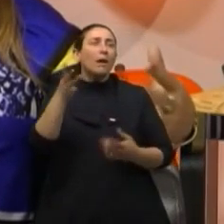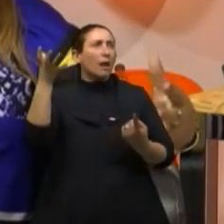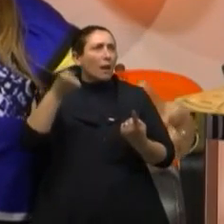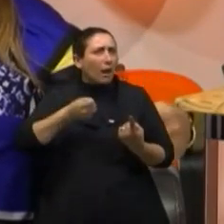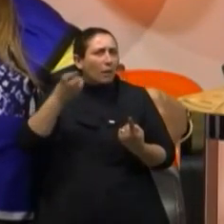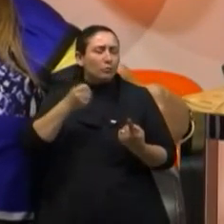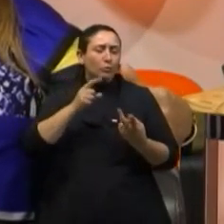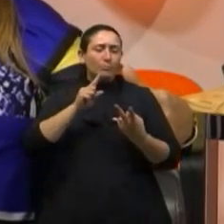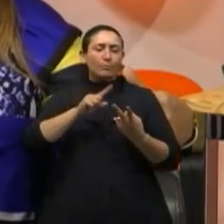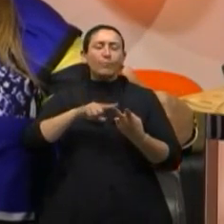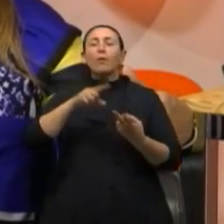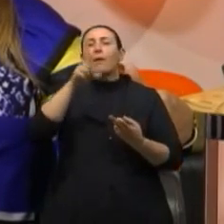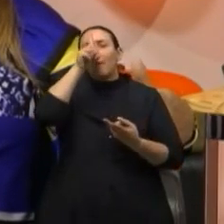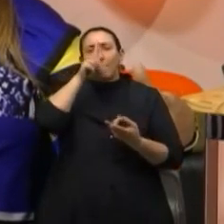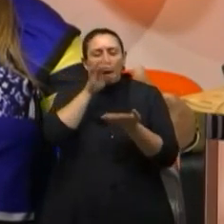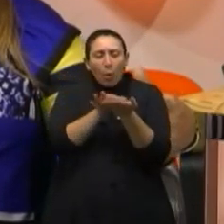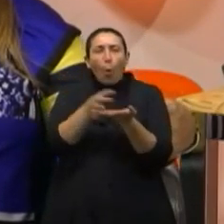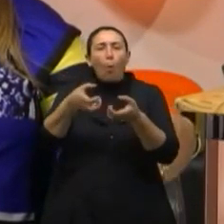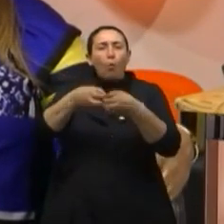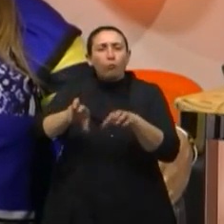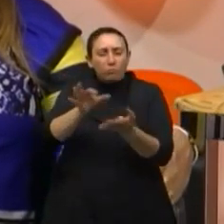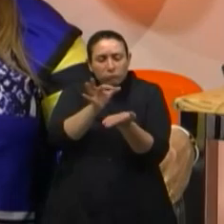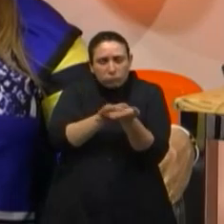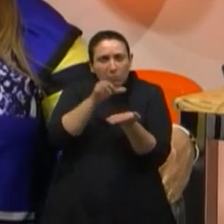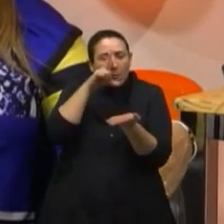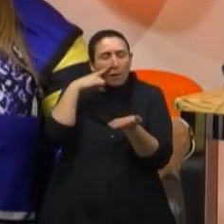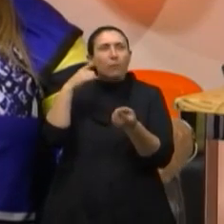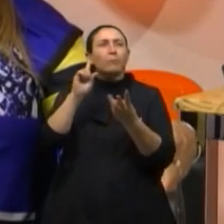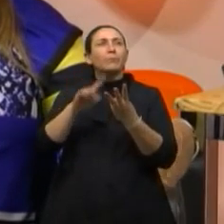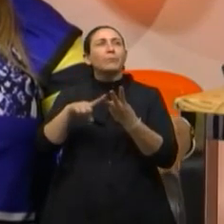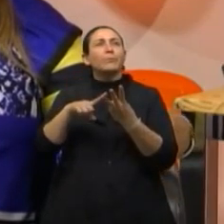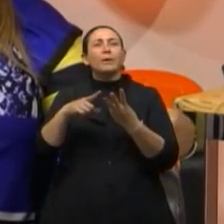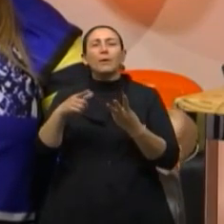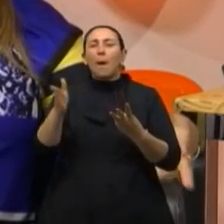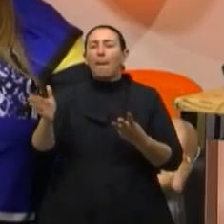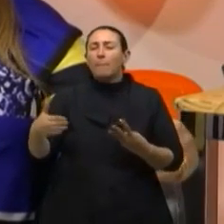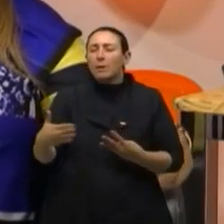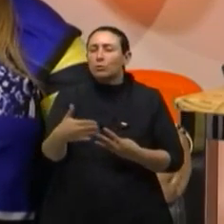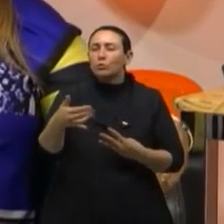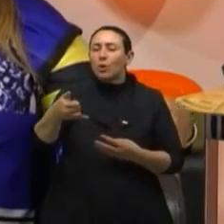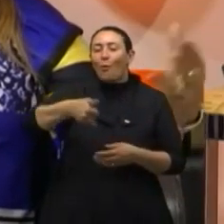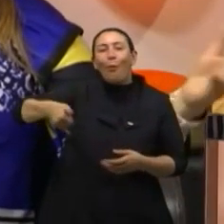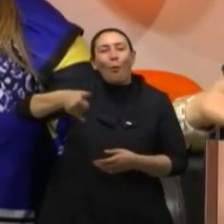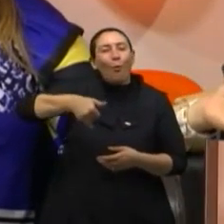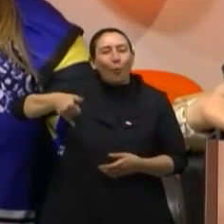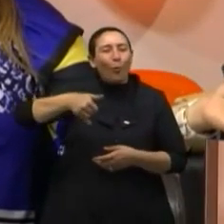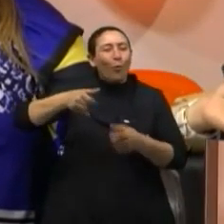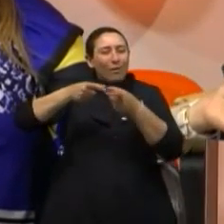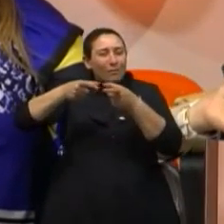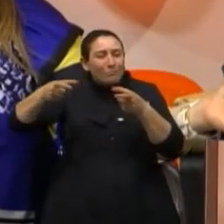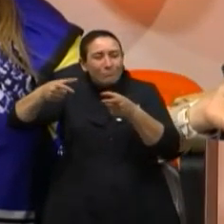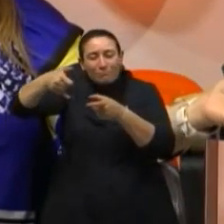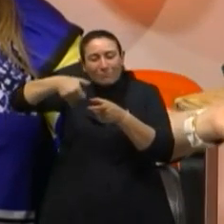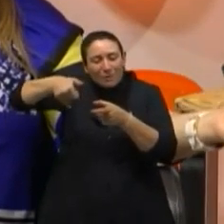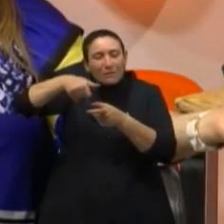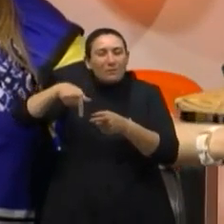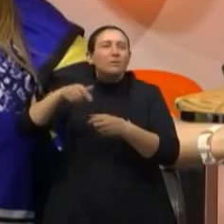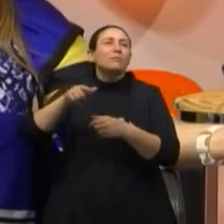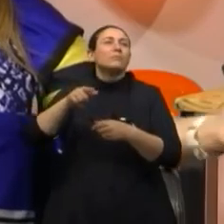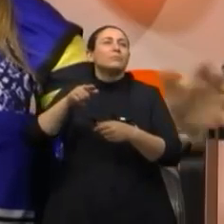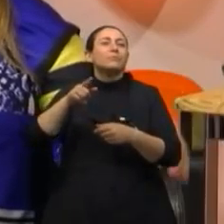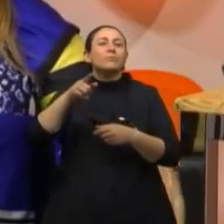temos gema de ovo nós temos os peixes eh oleosos com mais gordura o o óle